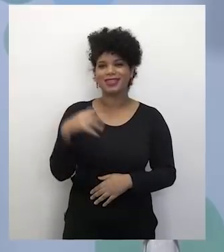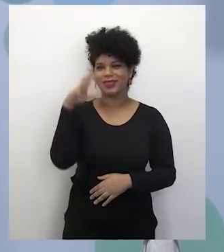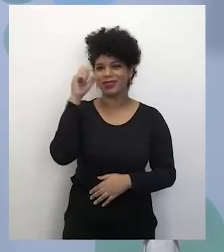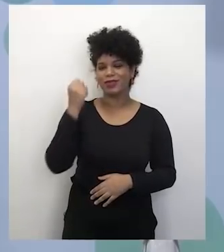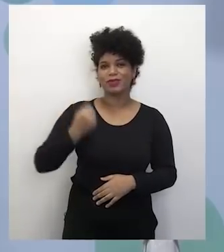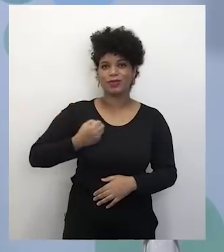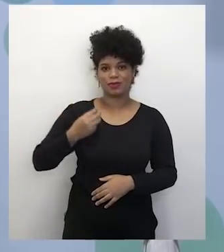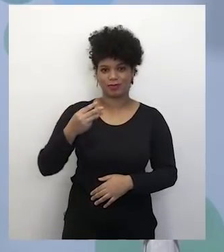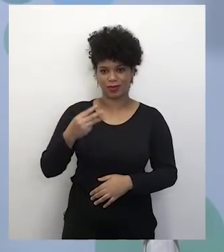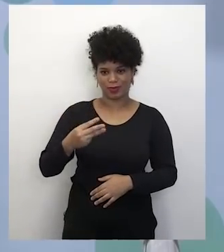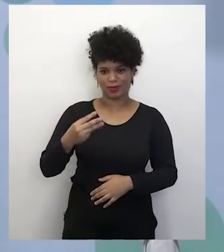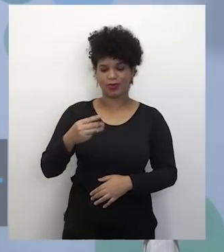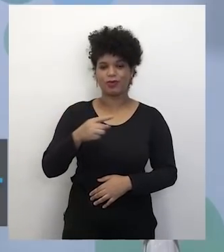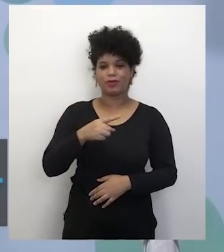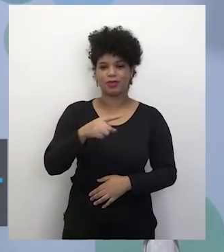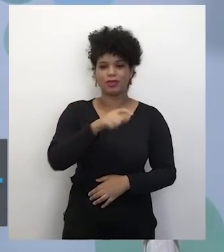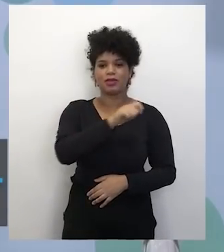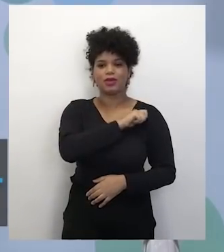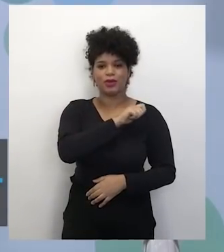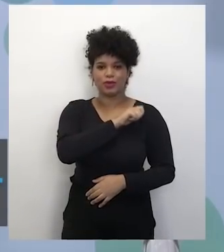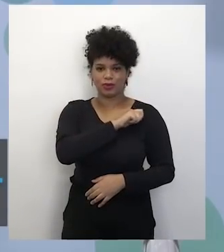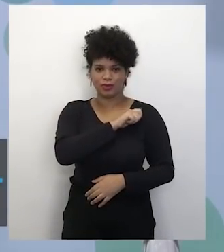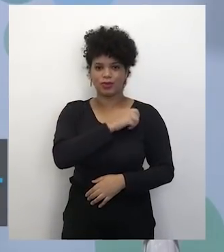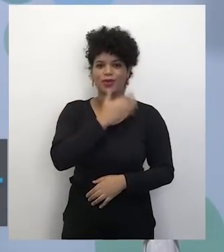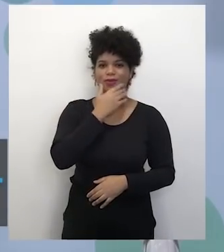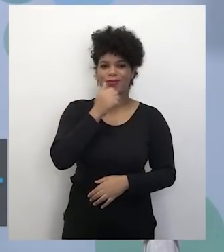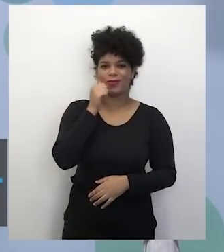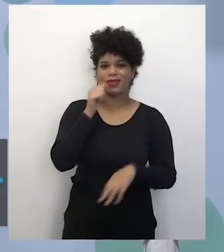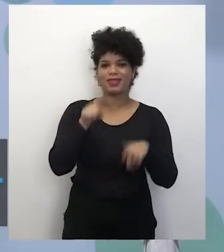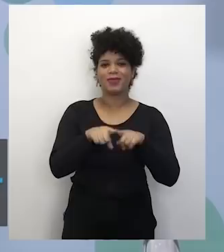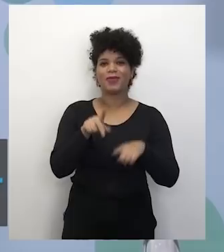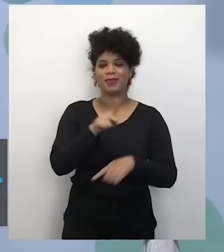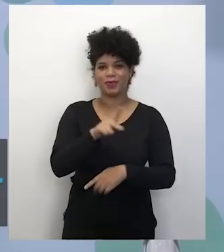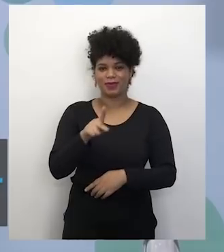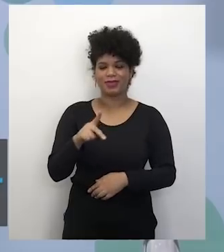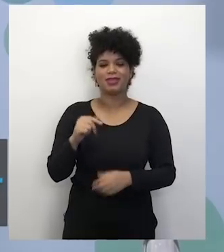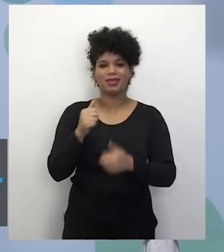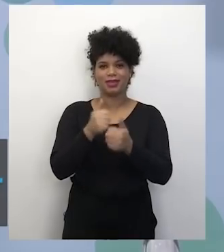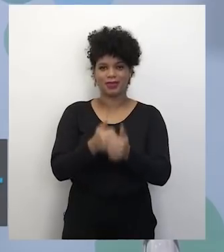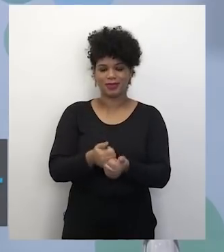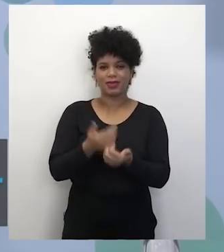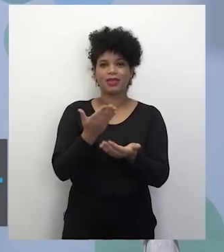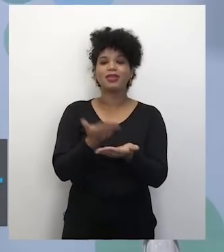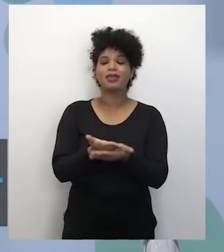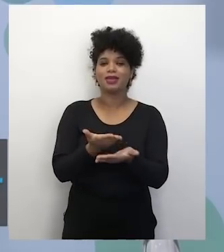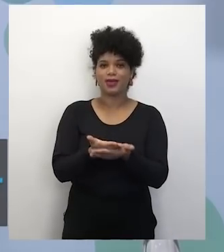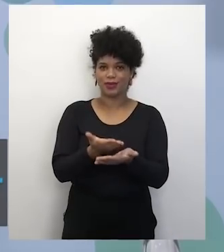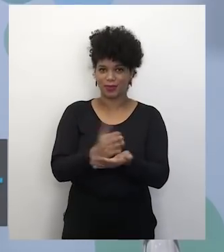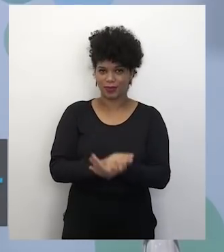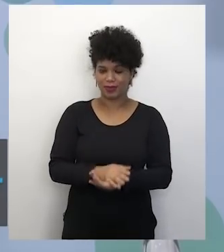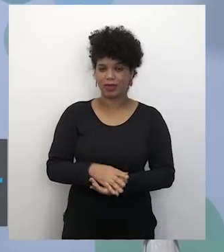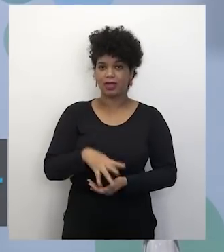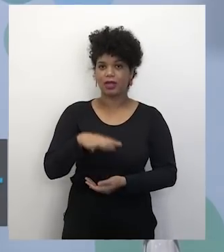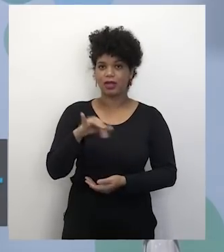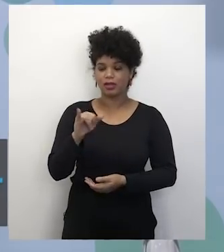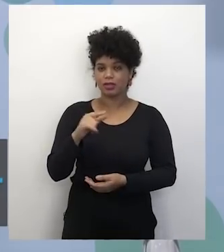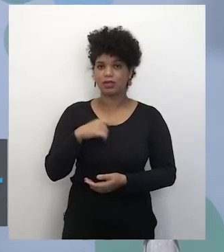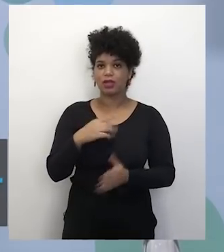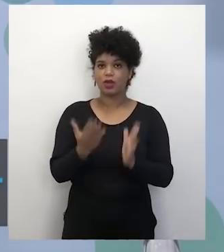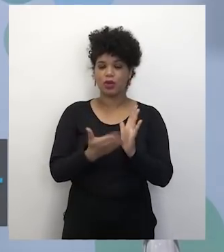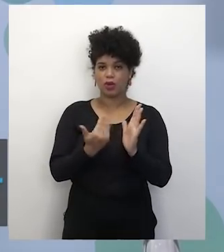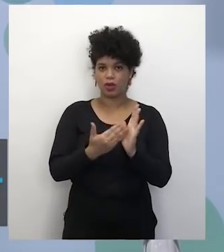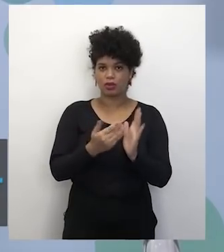3. Então, estudante, né, o aluno e a aluna, e os professores também que estão acompanhando as aulas, se tiver aí com o caderno do